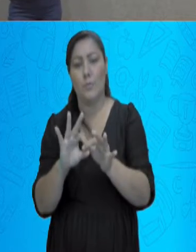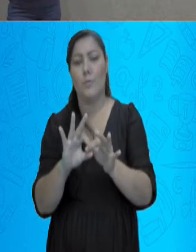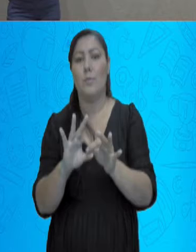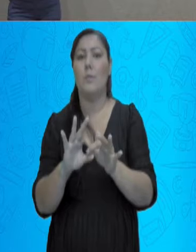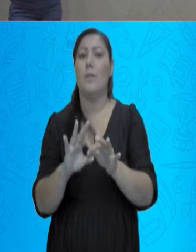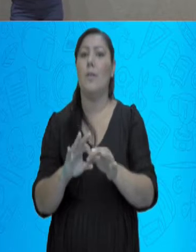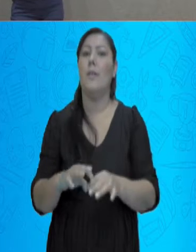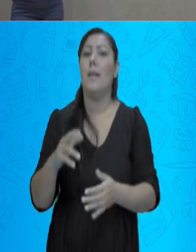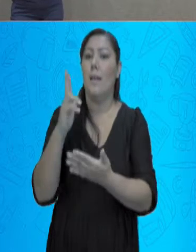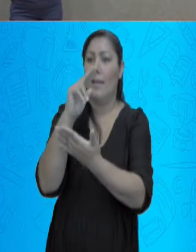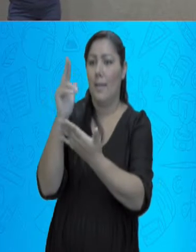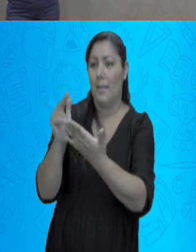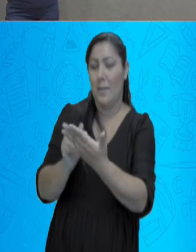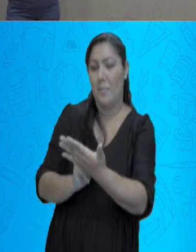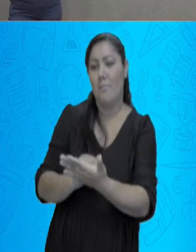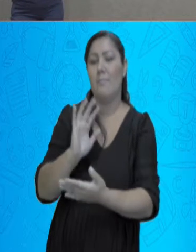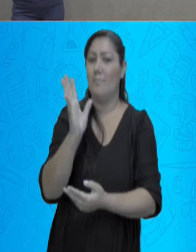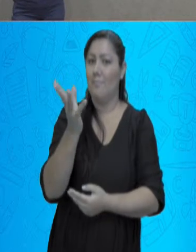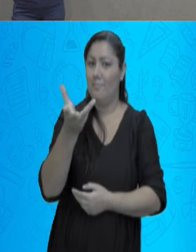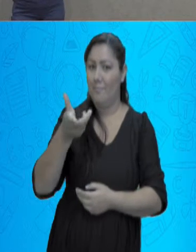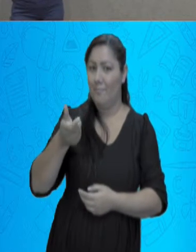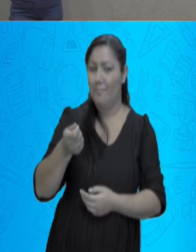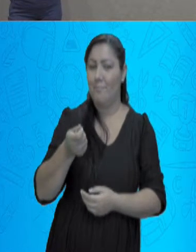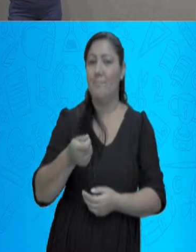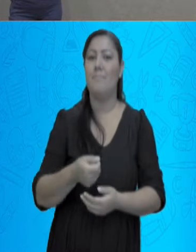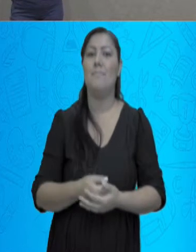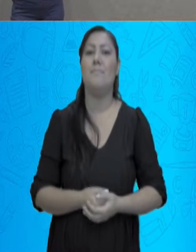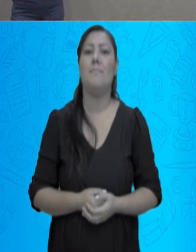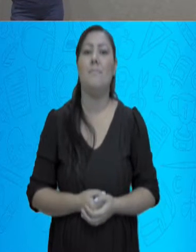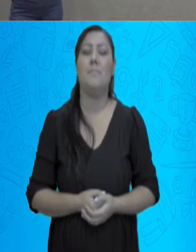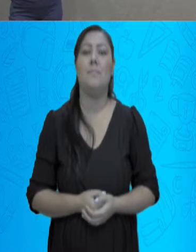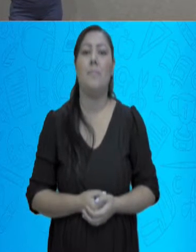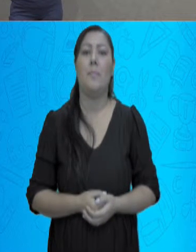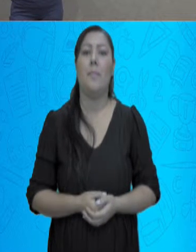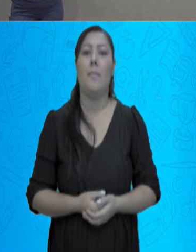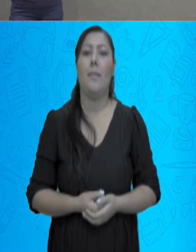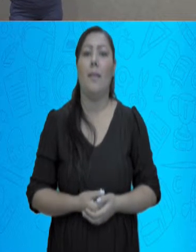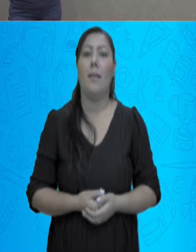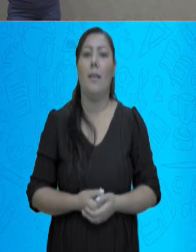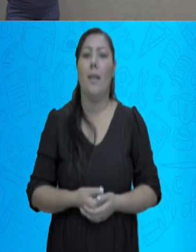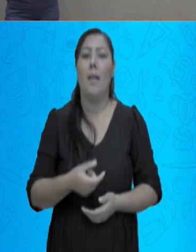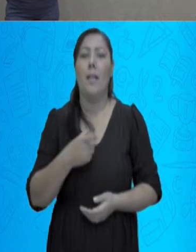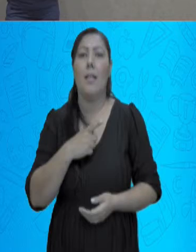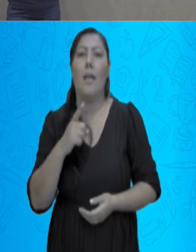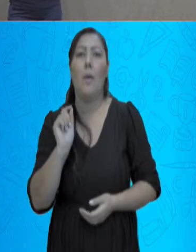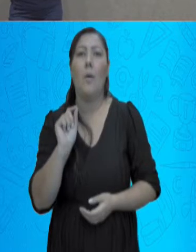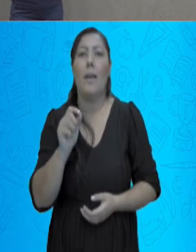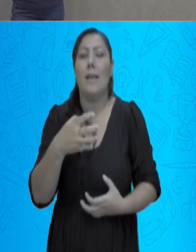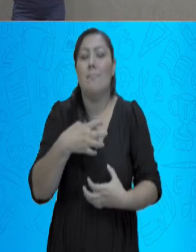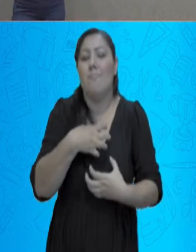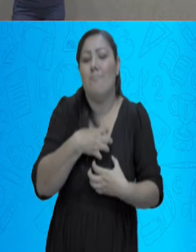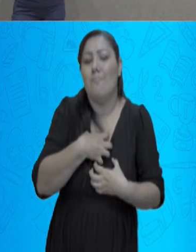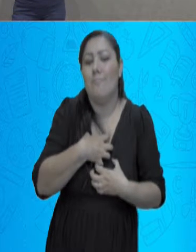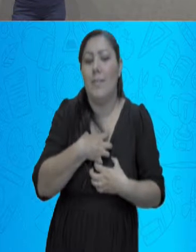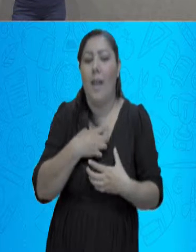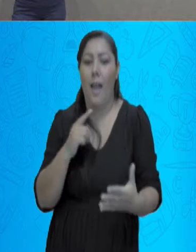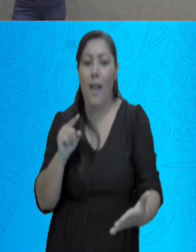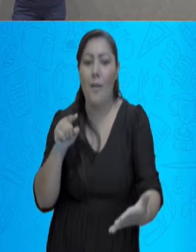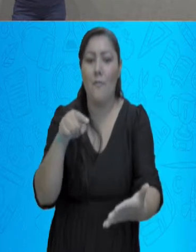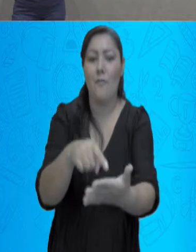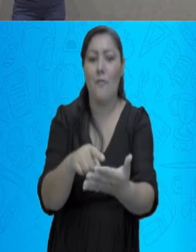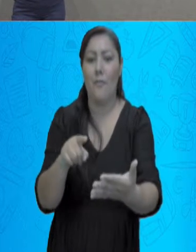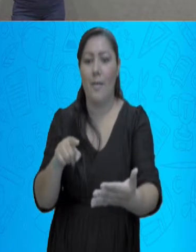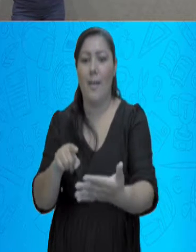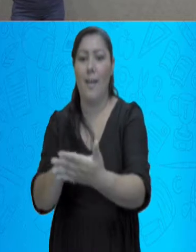persuasão. E ainda na imagem, notem que tem uma questão assim de sensibilização. Bem, podemos